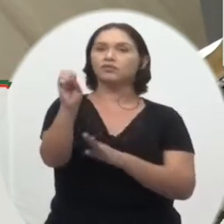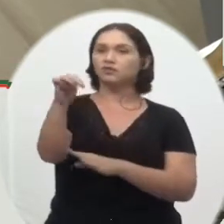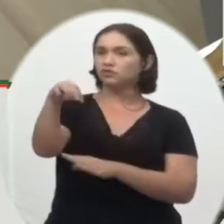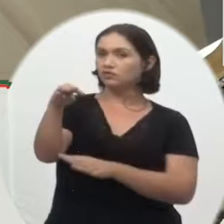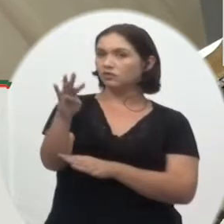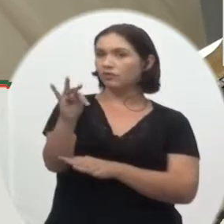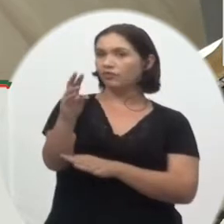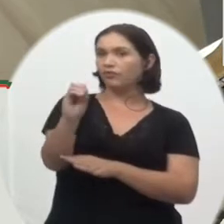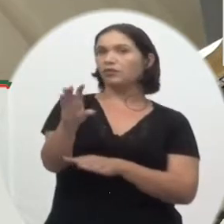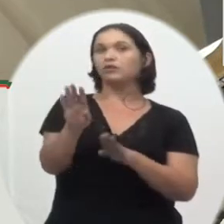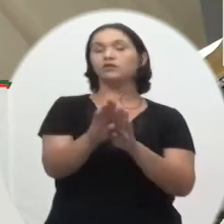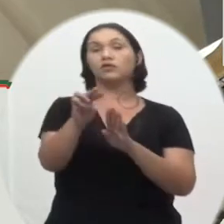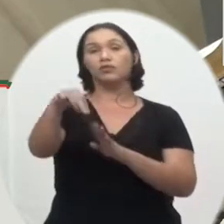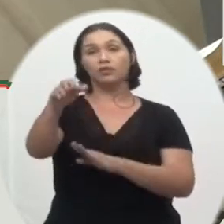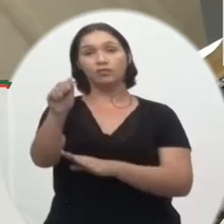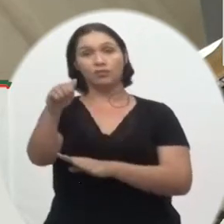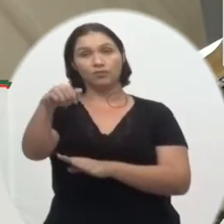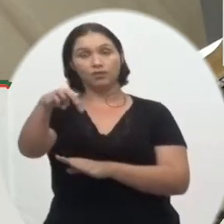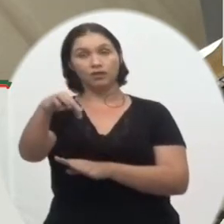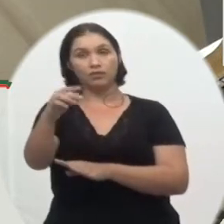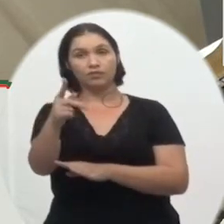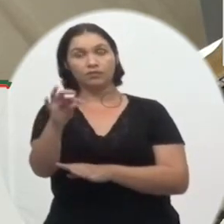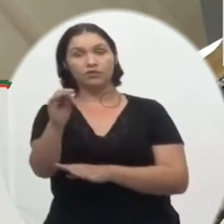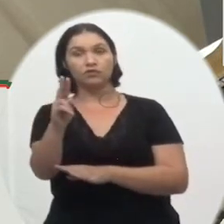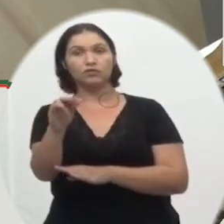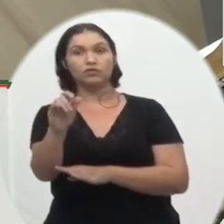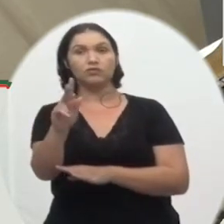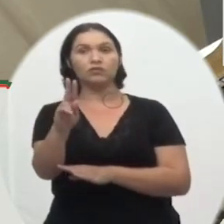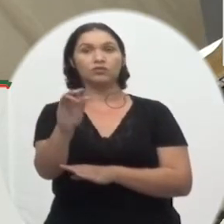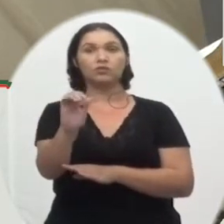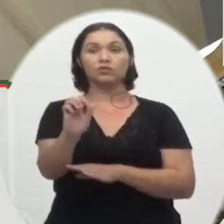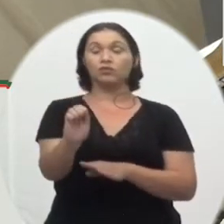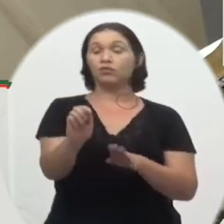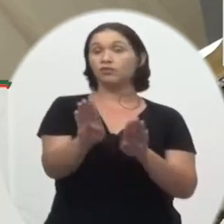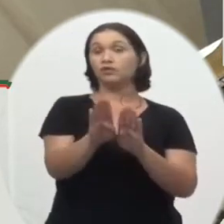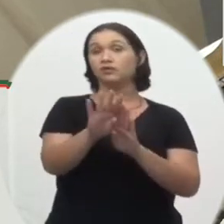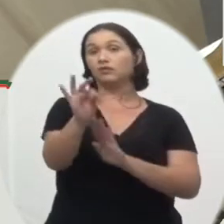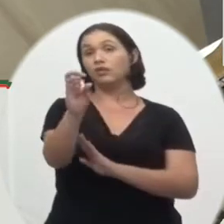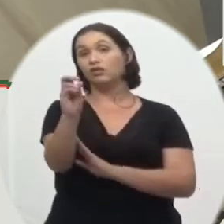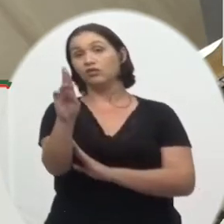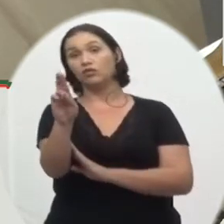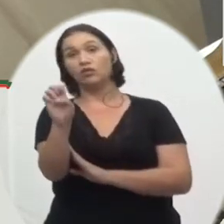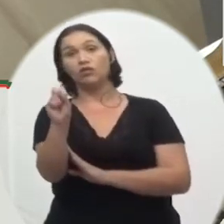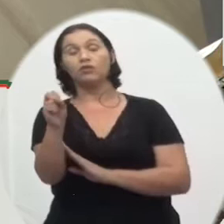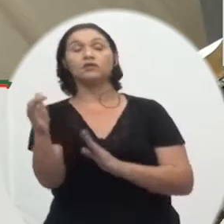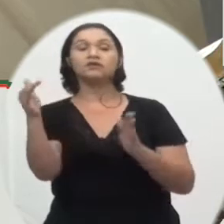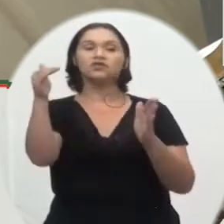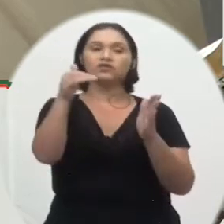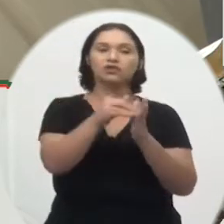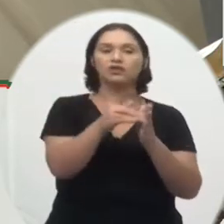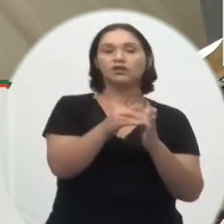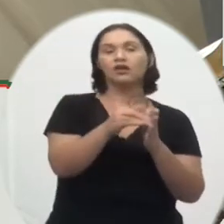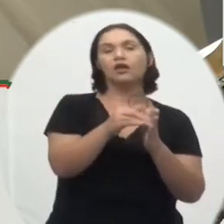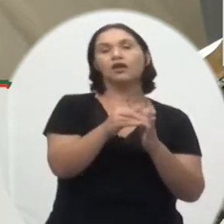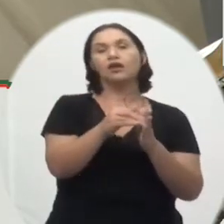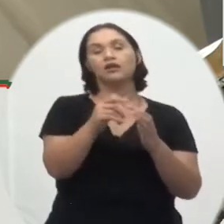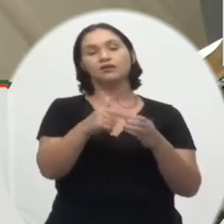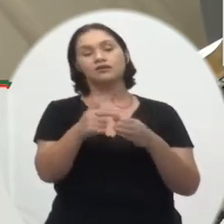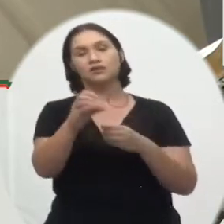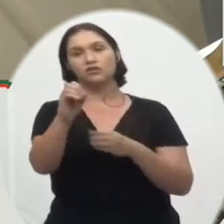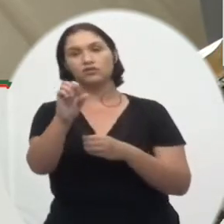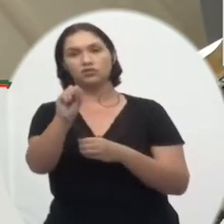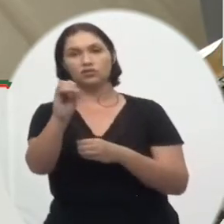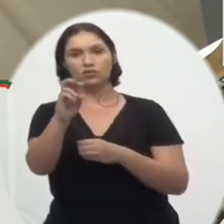Sul, Mampituba, Passo de Torres, Torres chegando até Osório, no Rio Grande do Sul. Ante